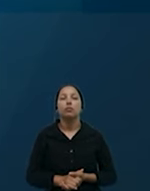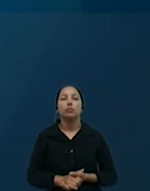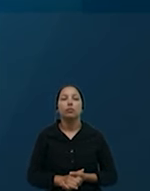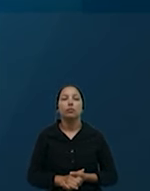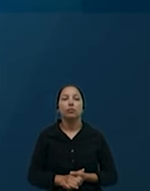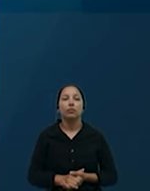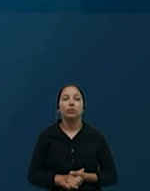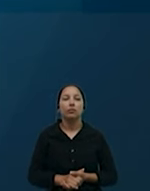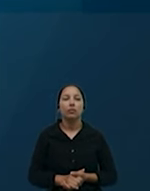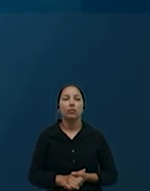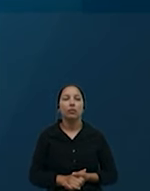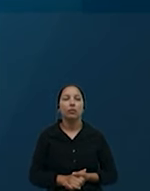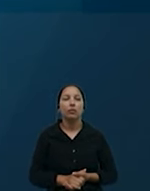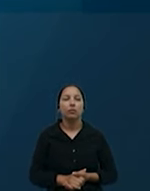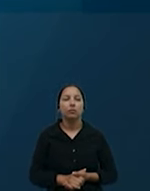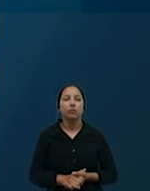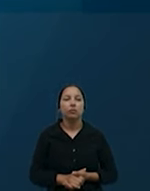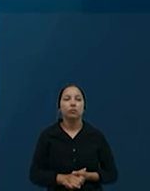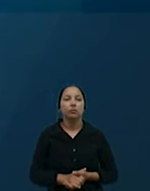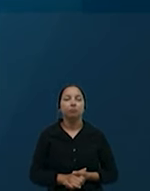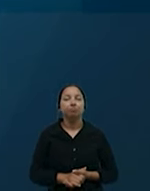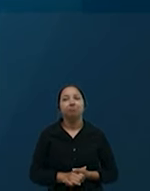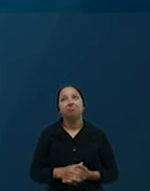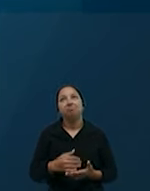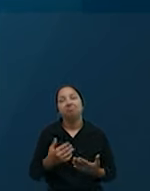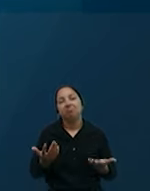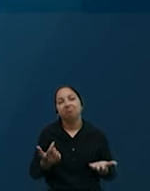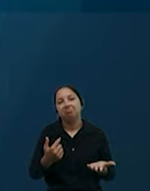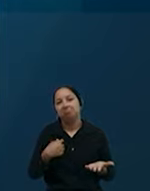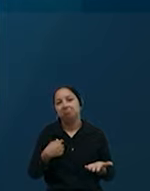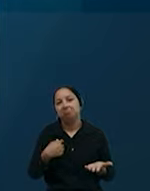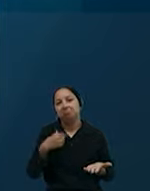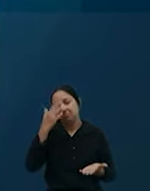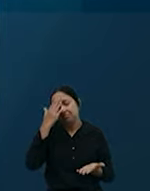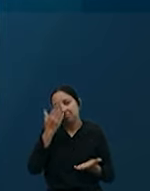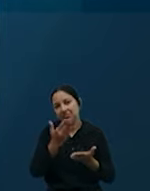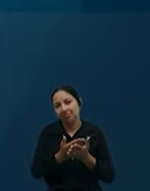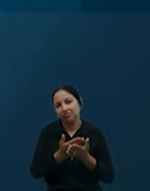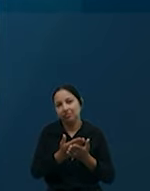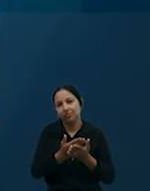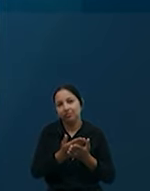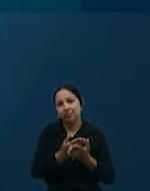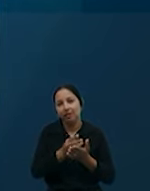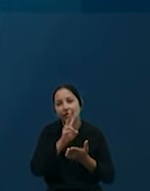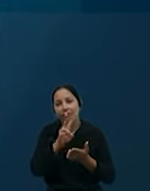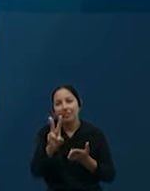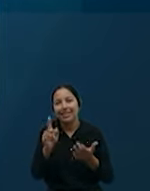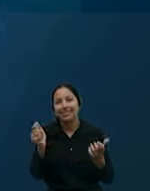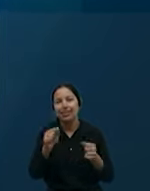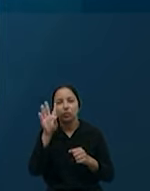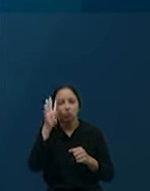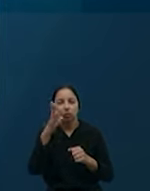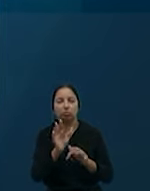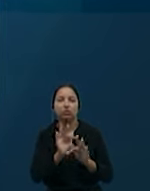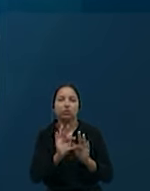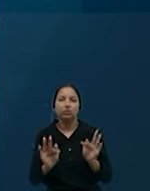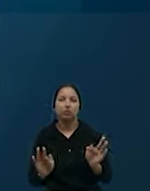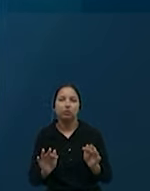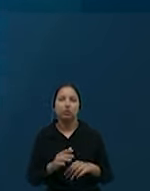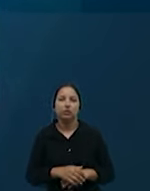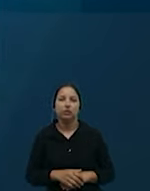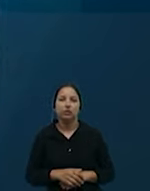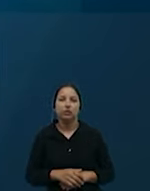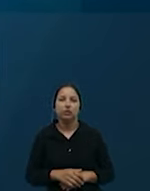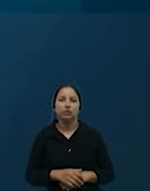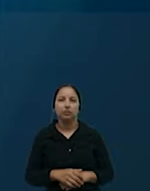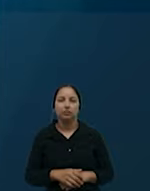talvez esse malveso de acreditar, né, num olhar em soluções mais simples, quando eu tenho no pano de fundo,